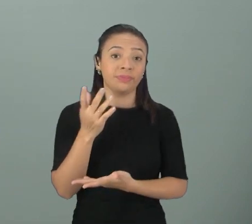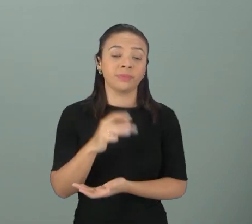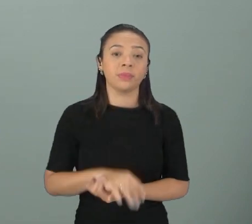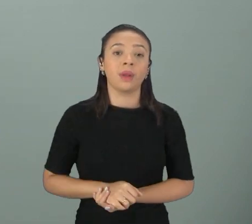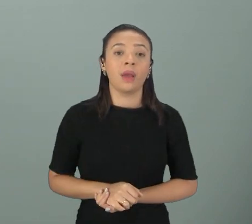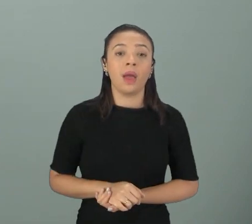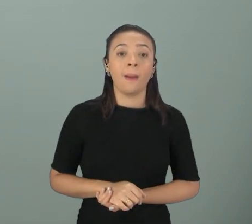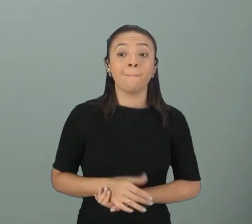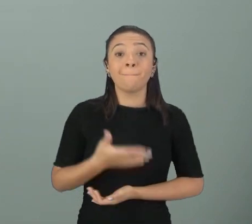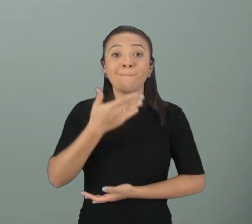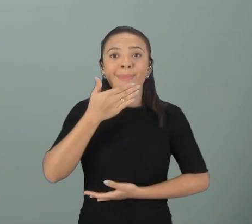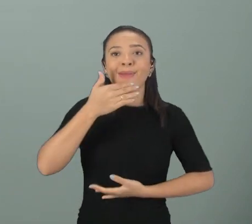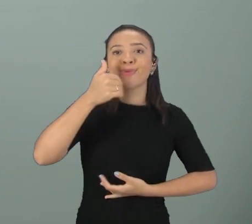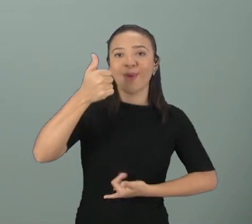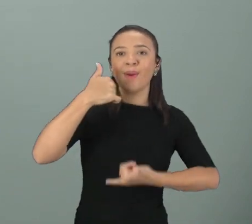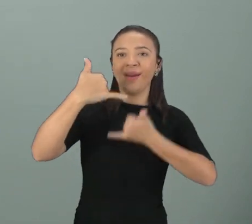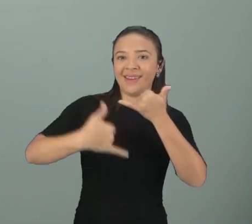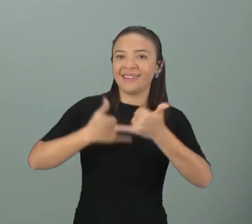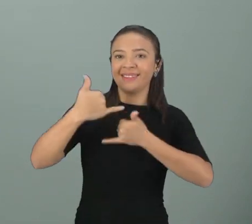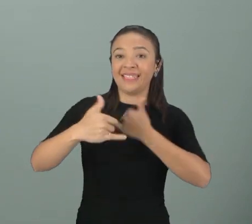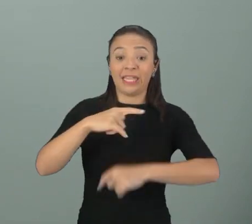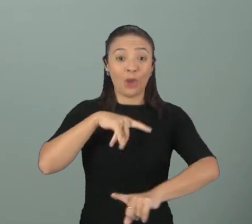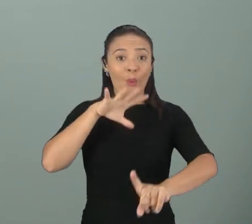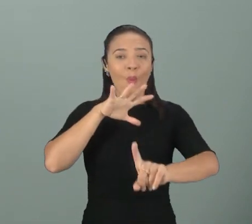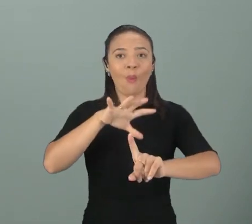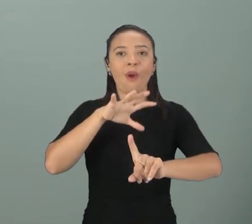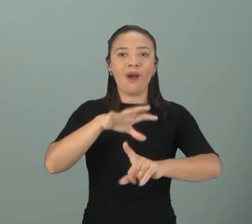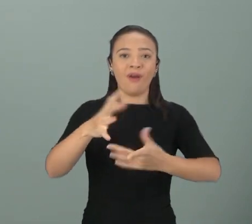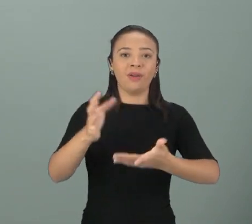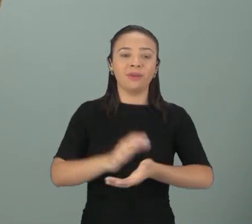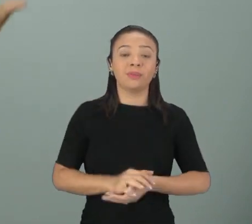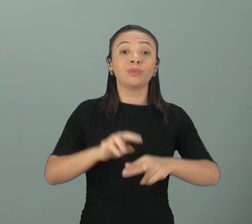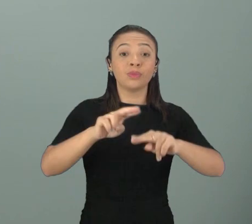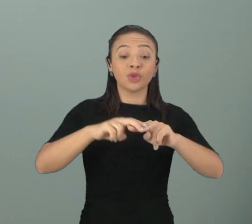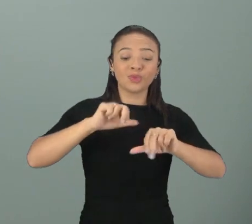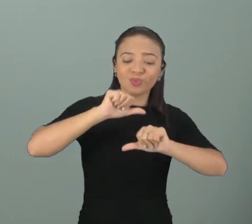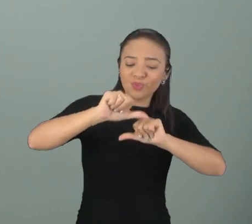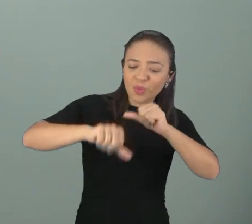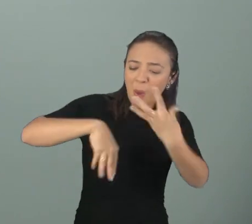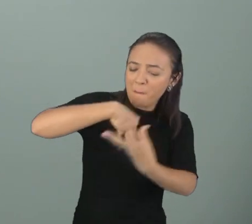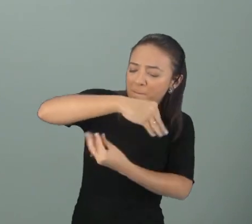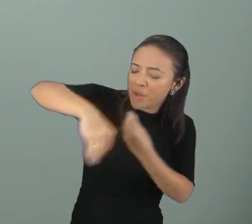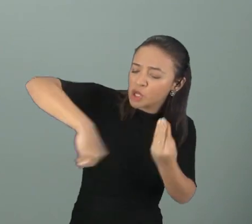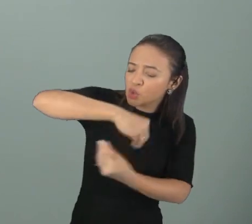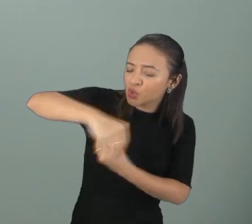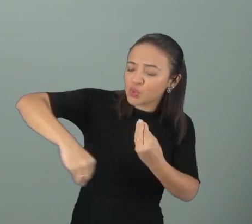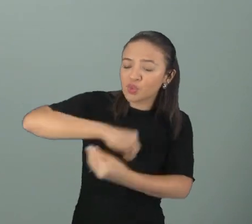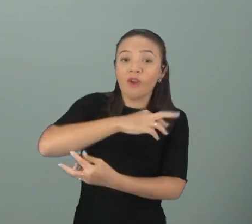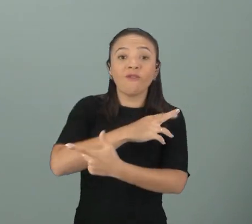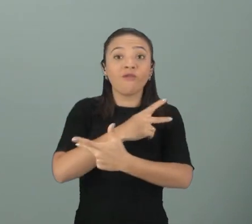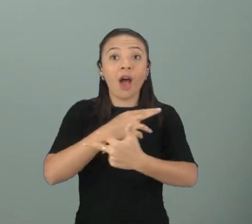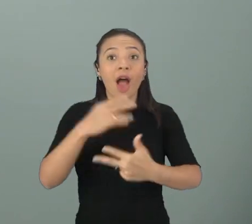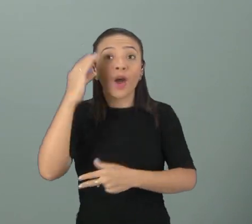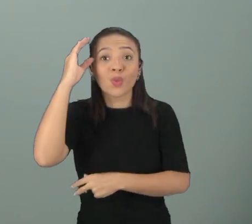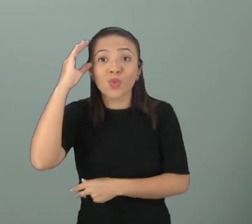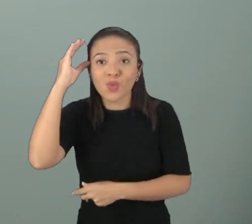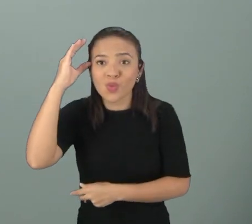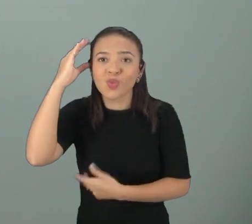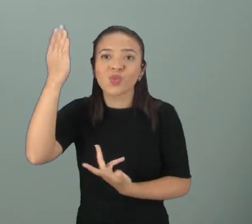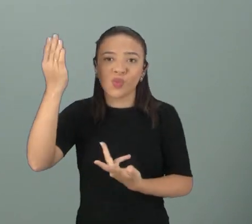de enriquecimento pra gente. Então, a gente vai fazendo essa mistura, né, de povos e de